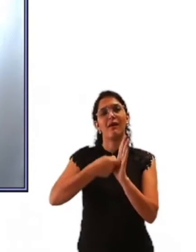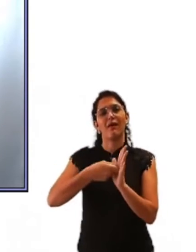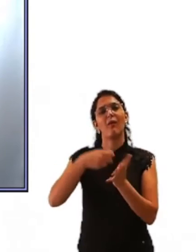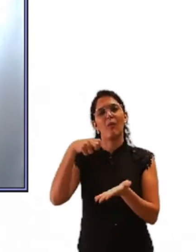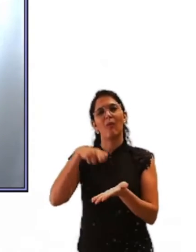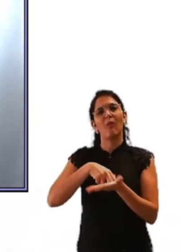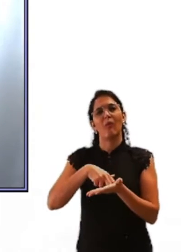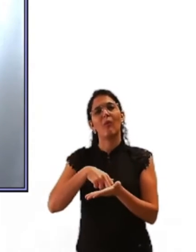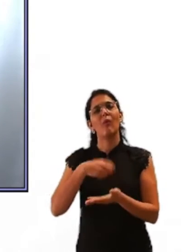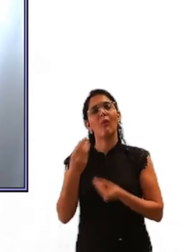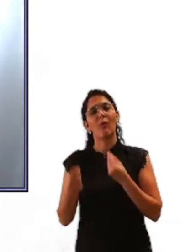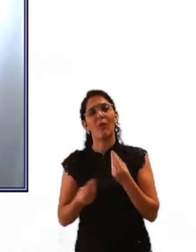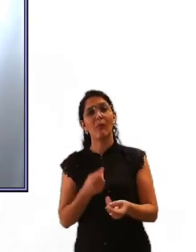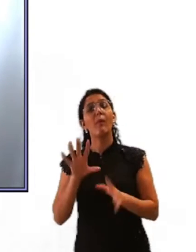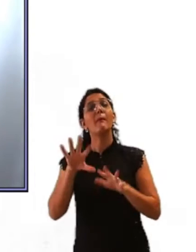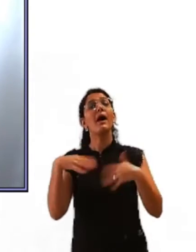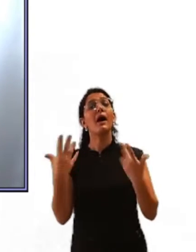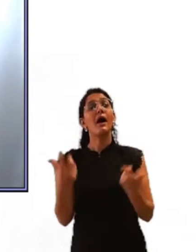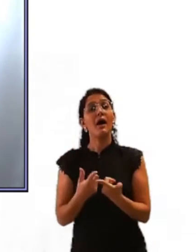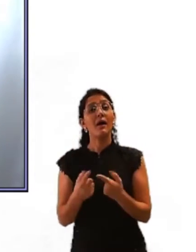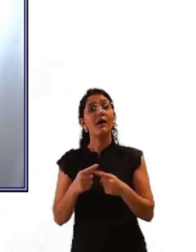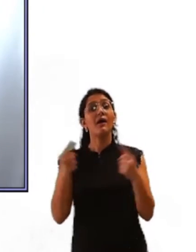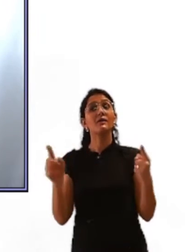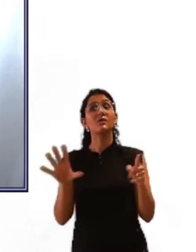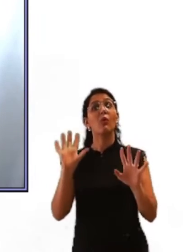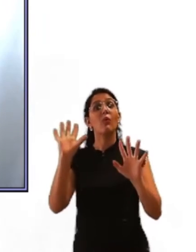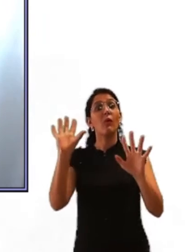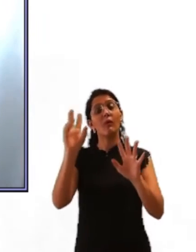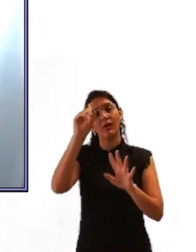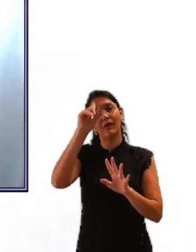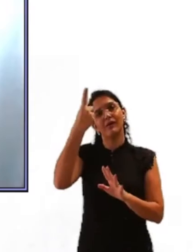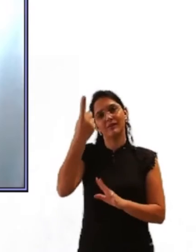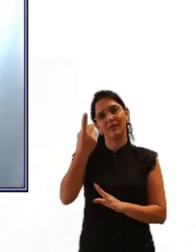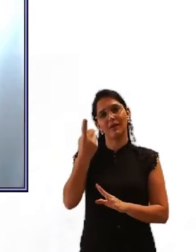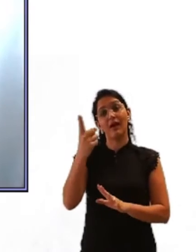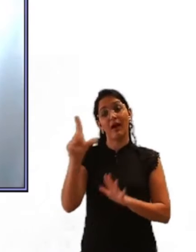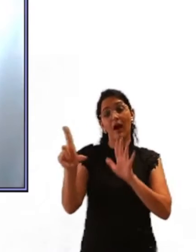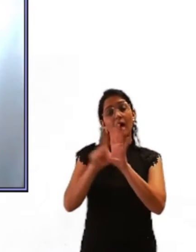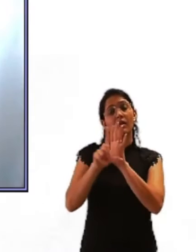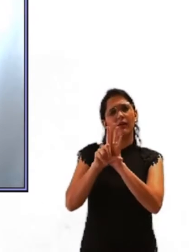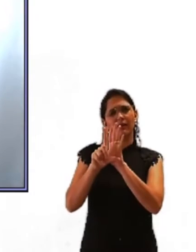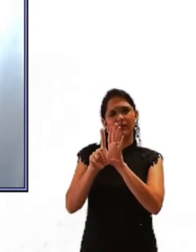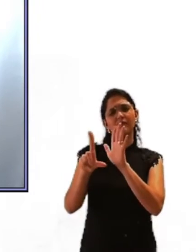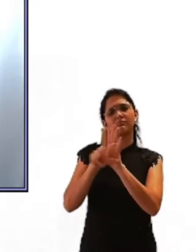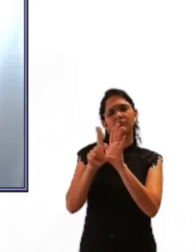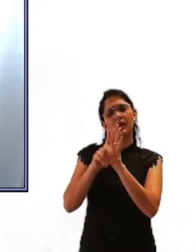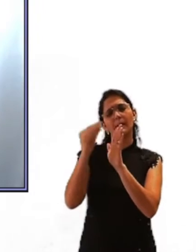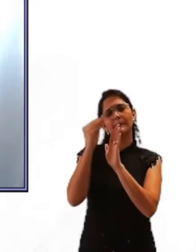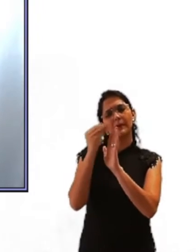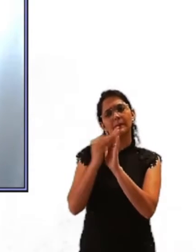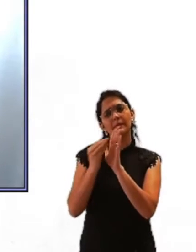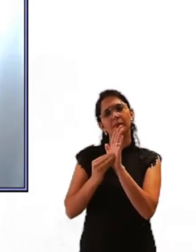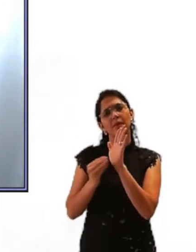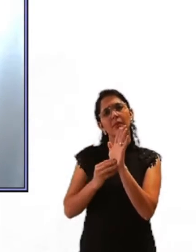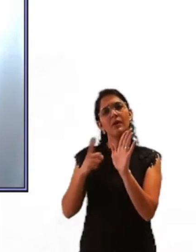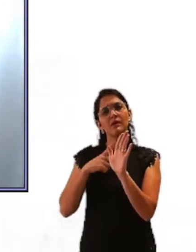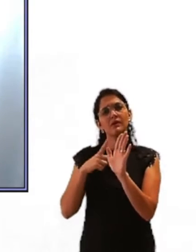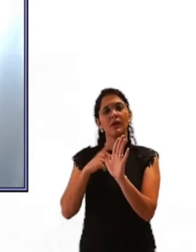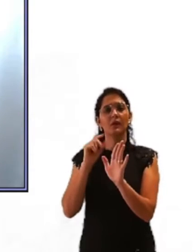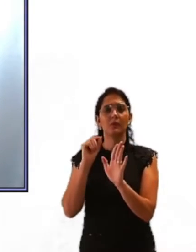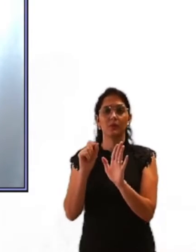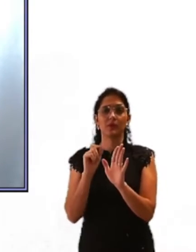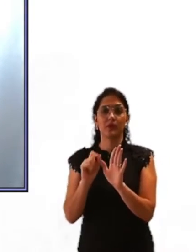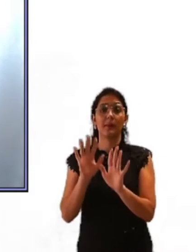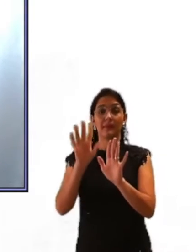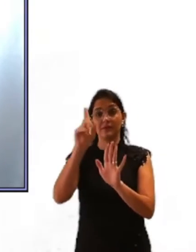ideia, né? A gente está com a eficácia suspensa, mas qual é a ideia? Está prevista na lei, né? Só que houve uma decisão suspendendo a